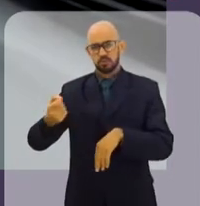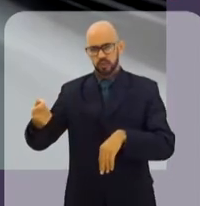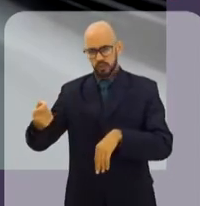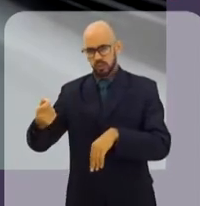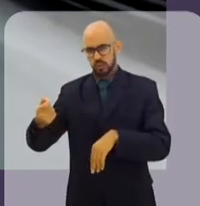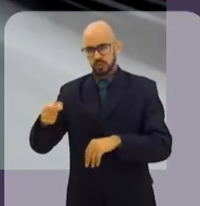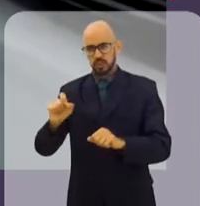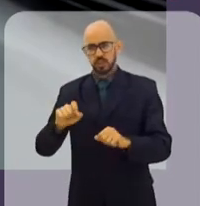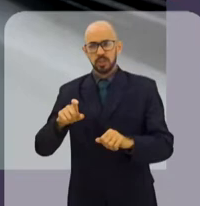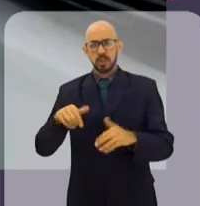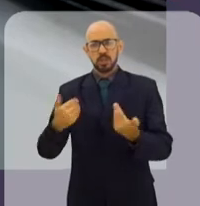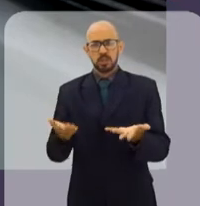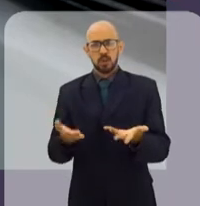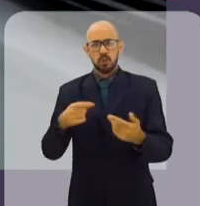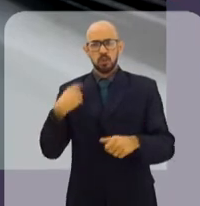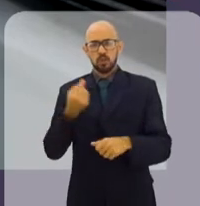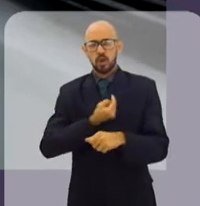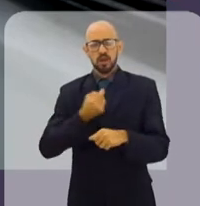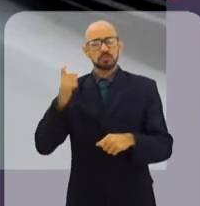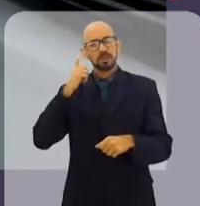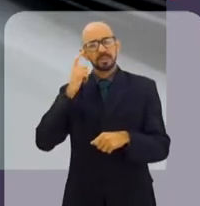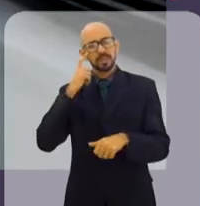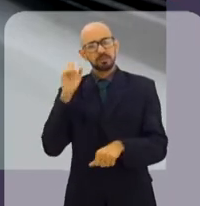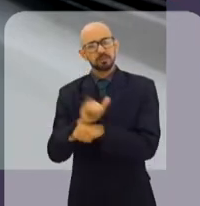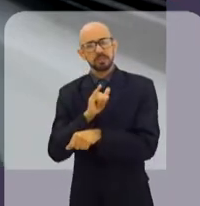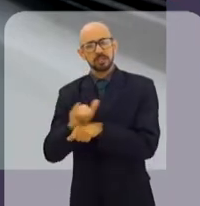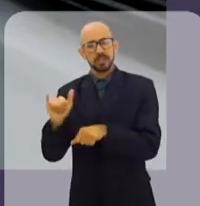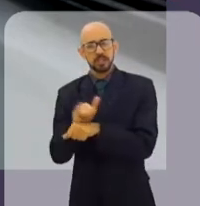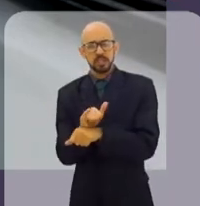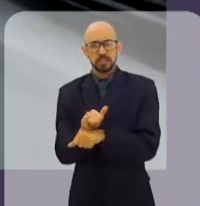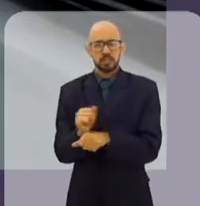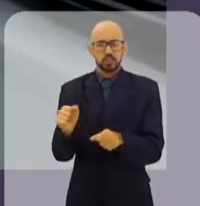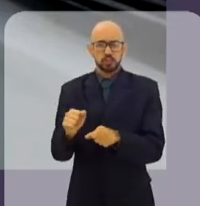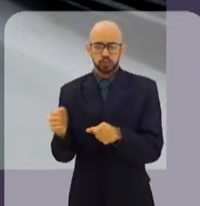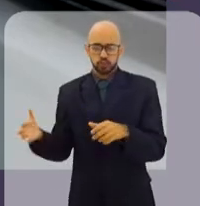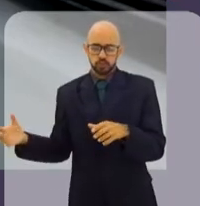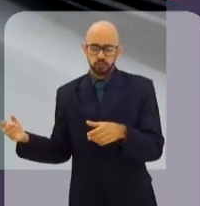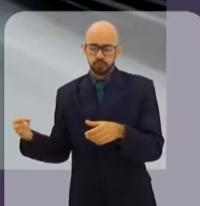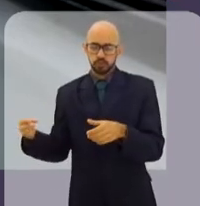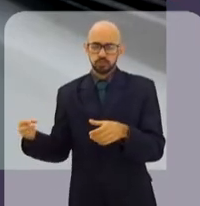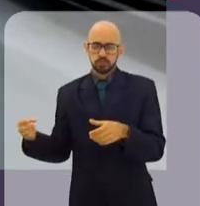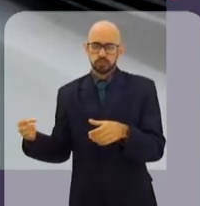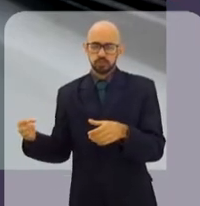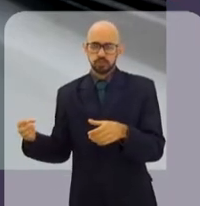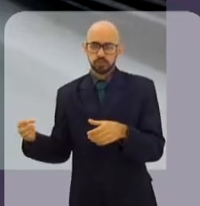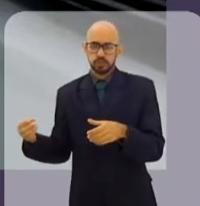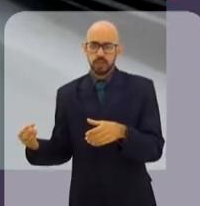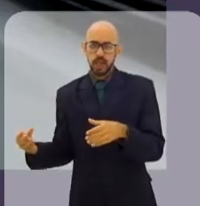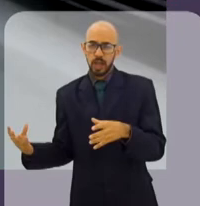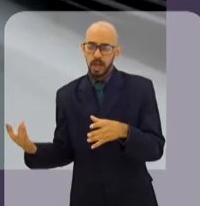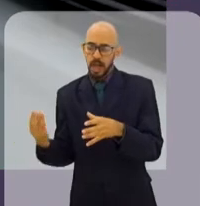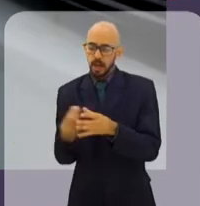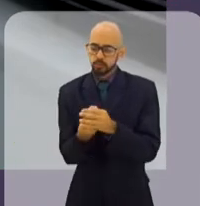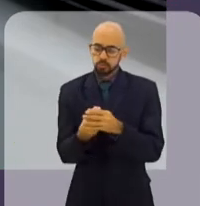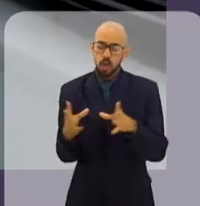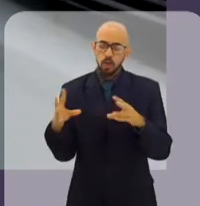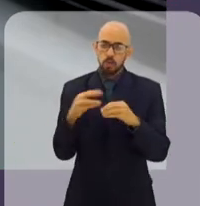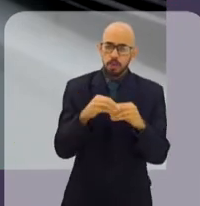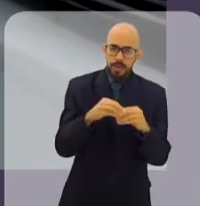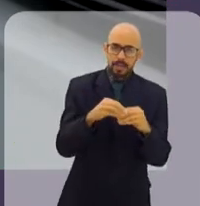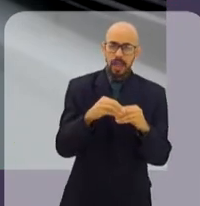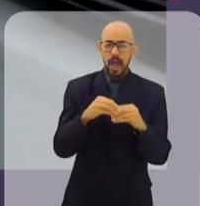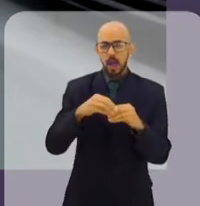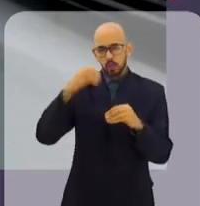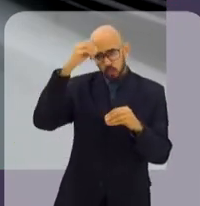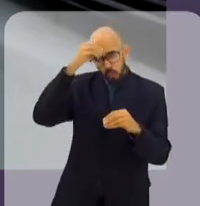2020, né? Então, nós pensamos em uma forma de trazer saberes que são muitas